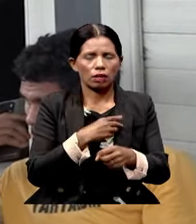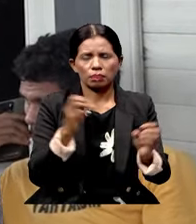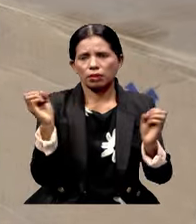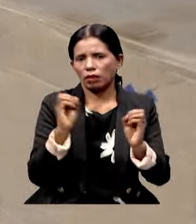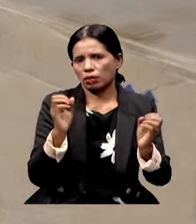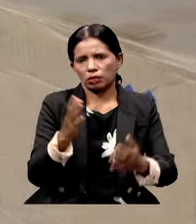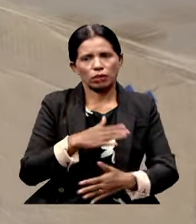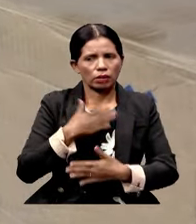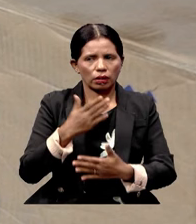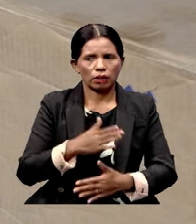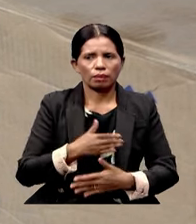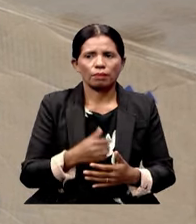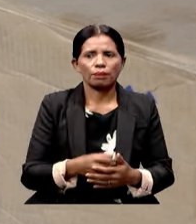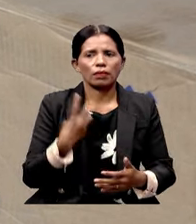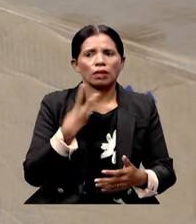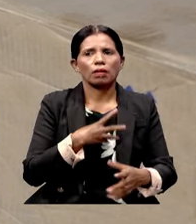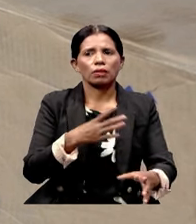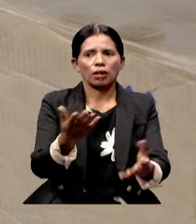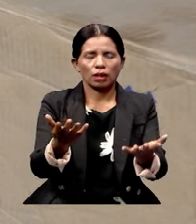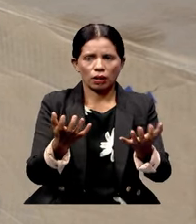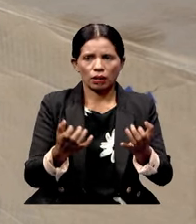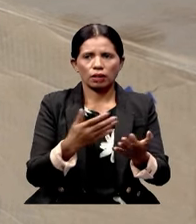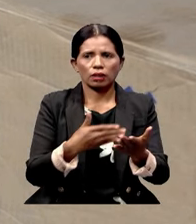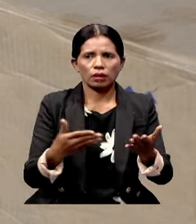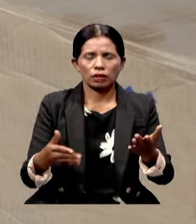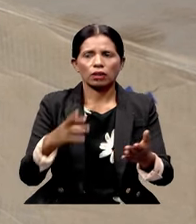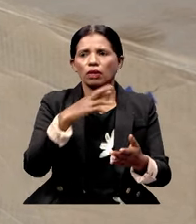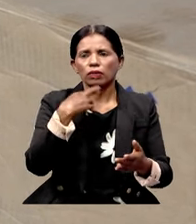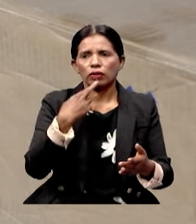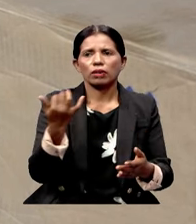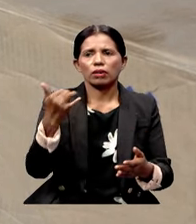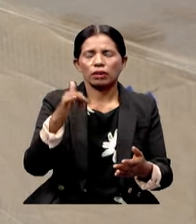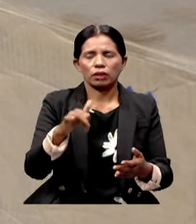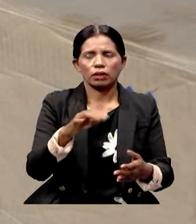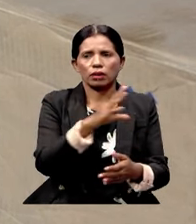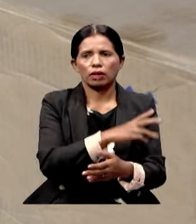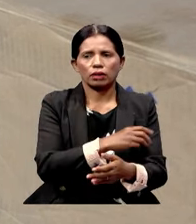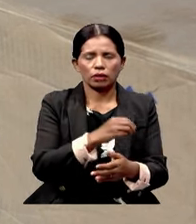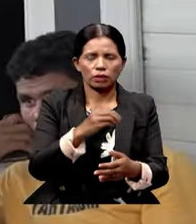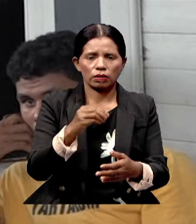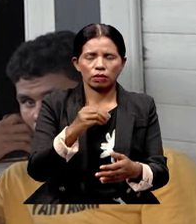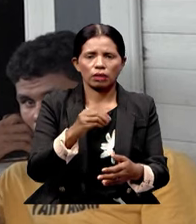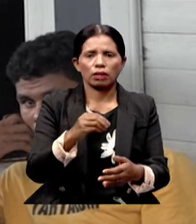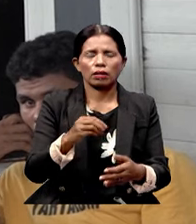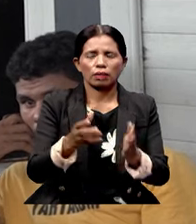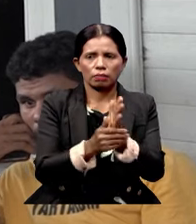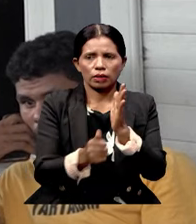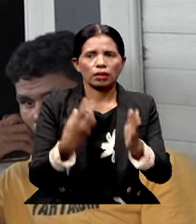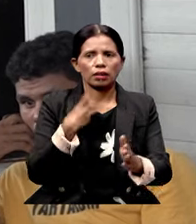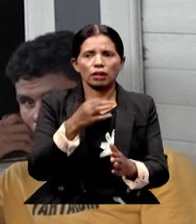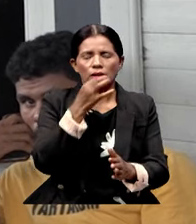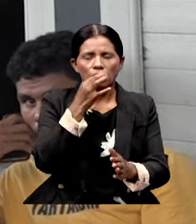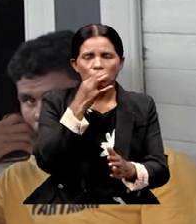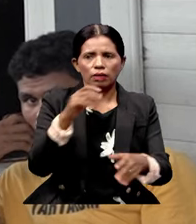tenti ami hakarak na sasam be hansa fos sira mina sira neka kita loron kala ne itahang